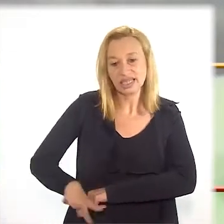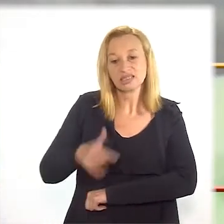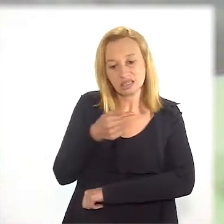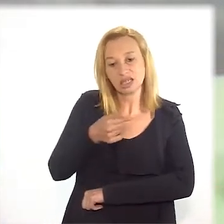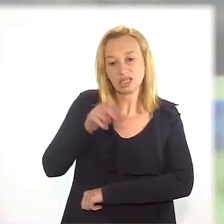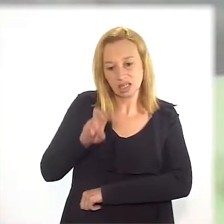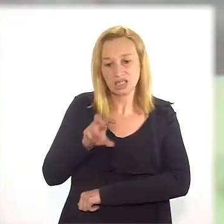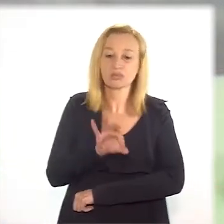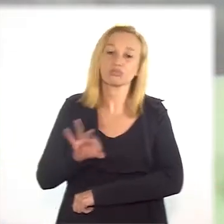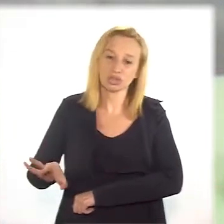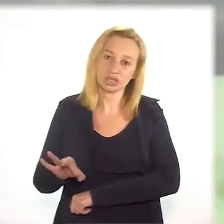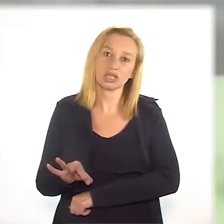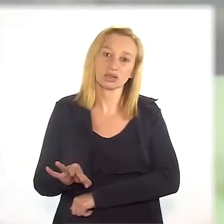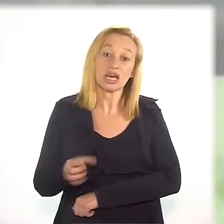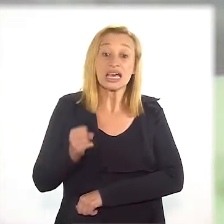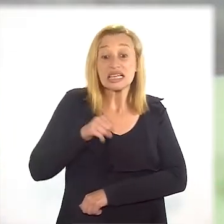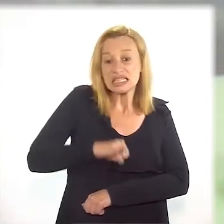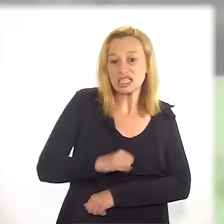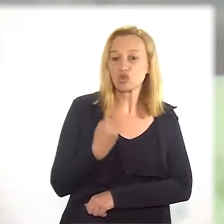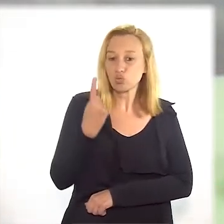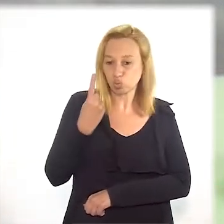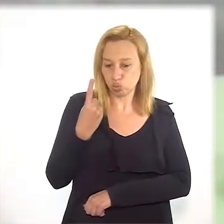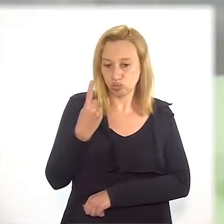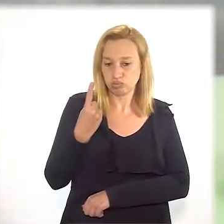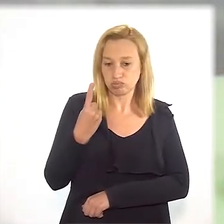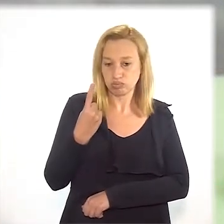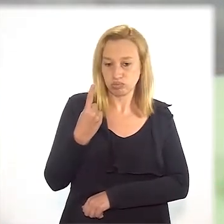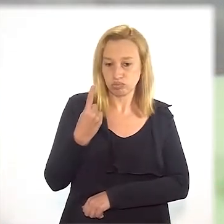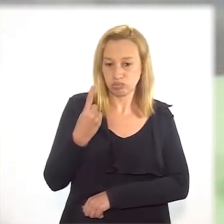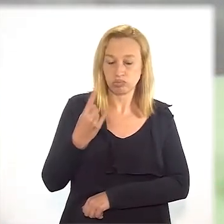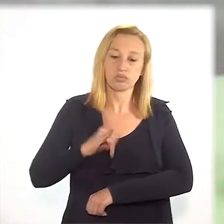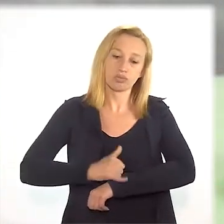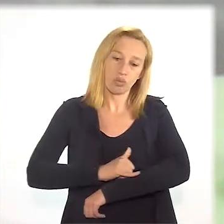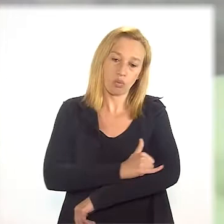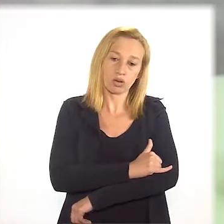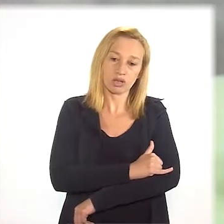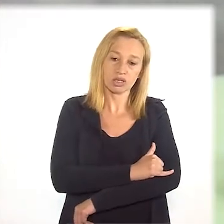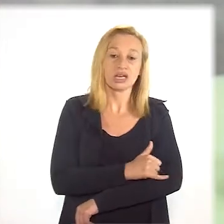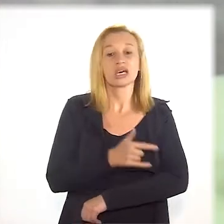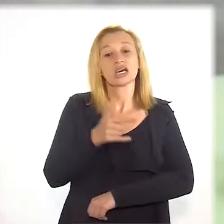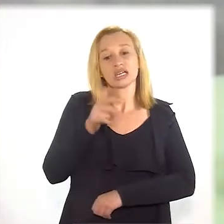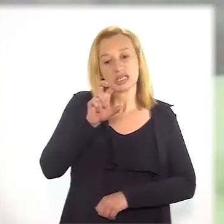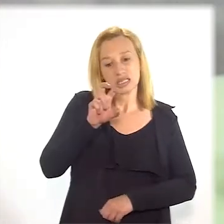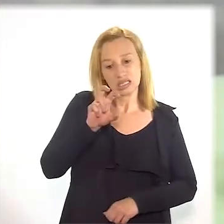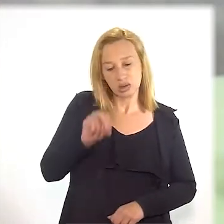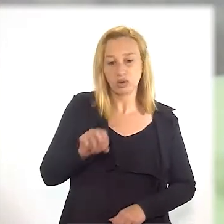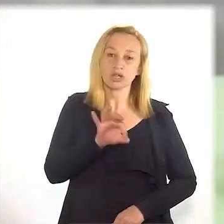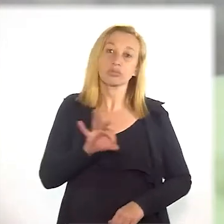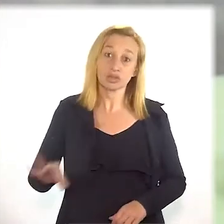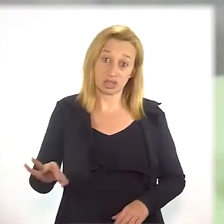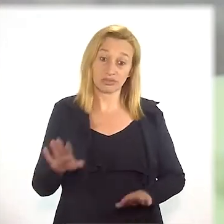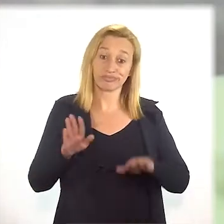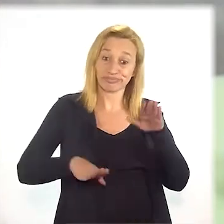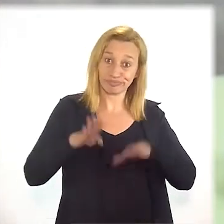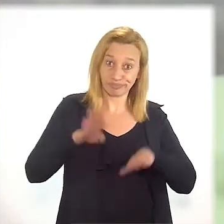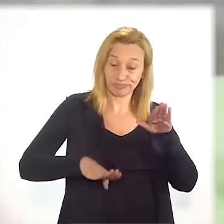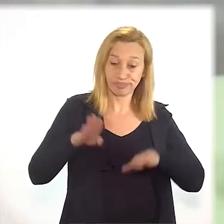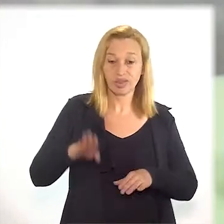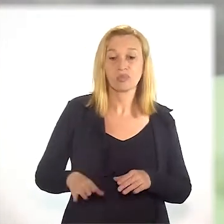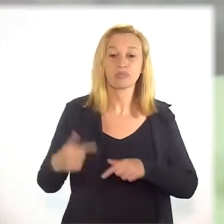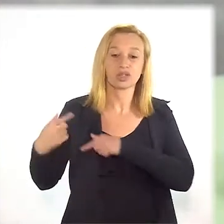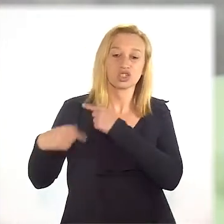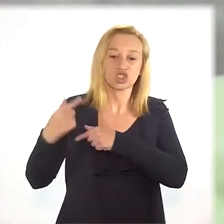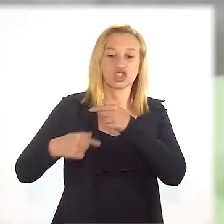de 75%. Se um deles for obeso, 50%. E aí a gente fica pensando, a obesidade é tão frequente, teria alguma